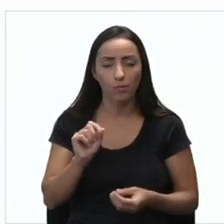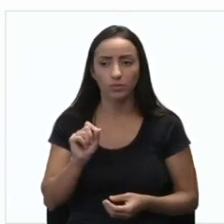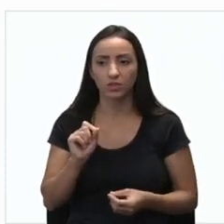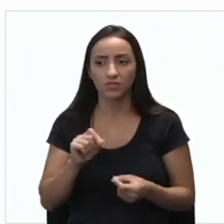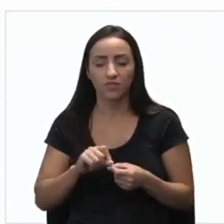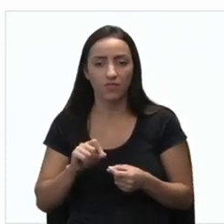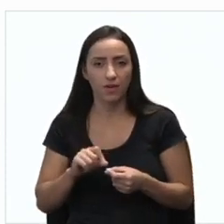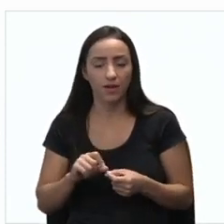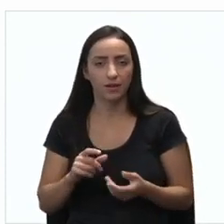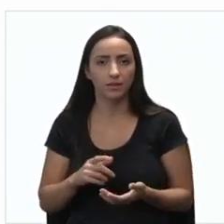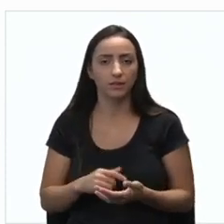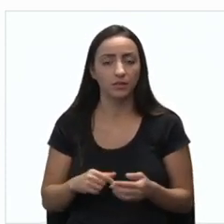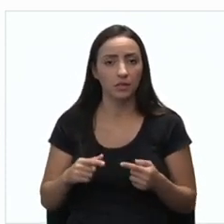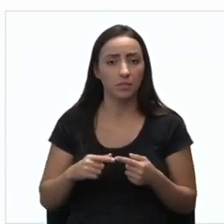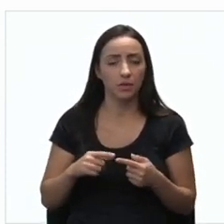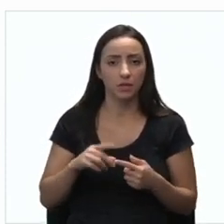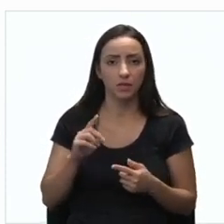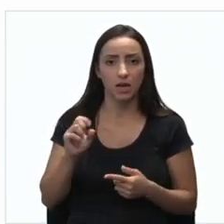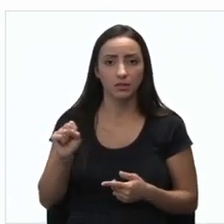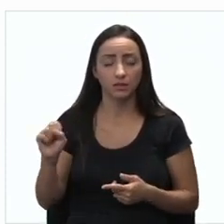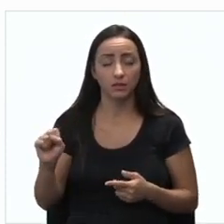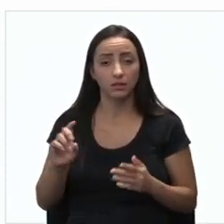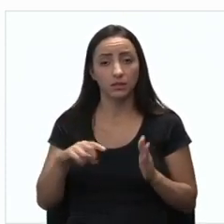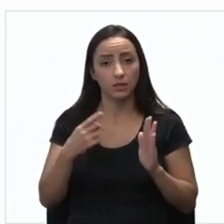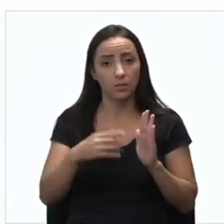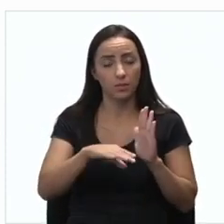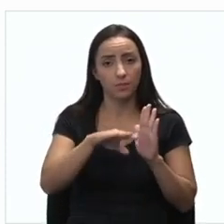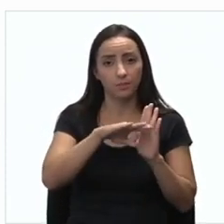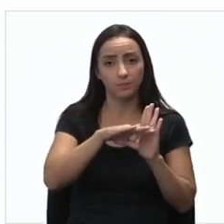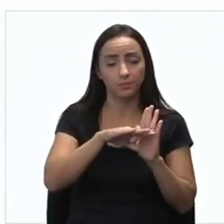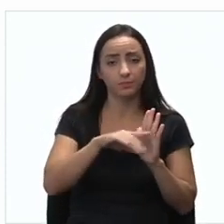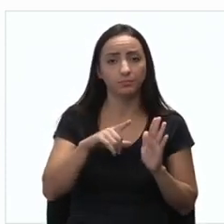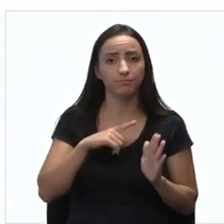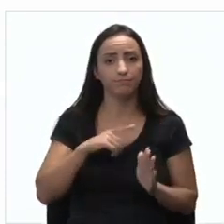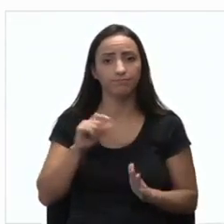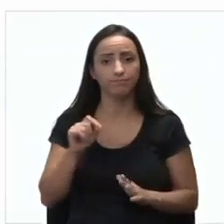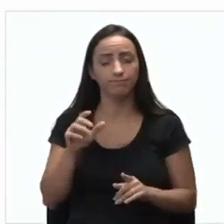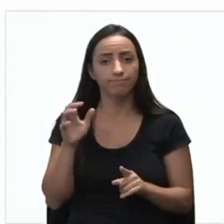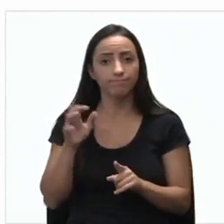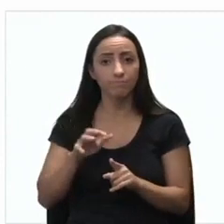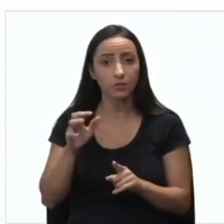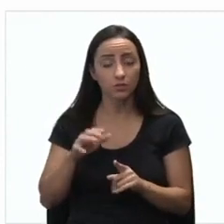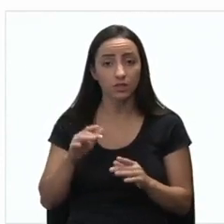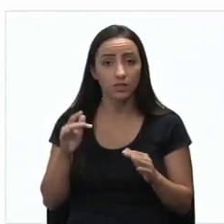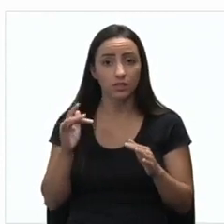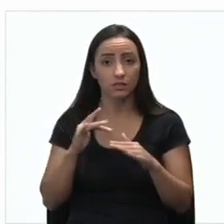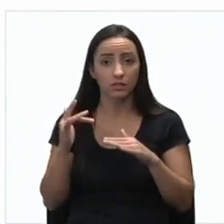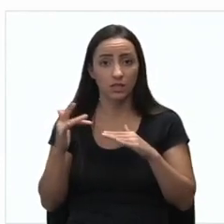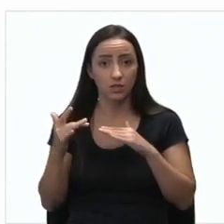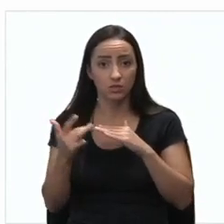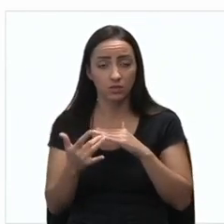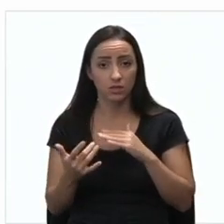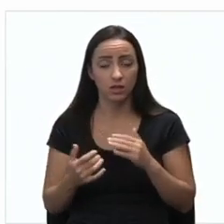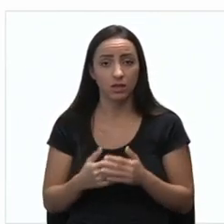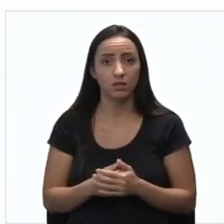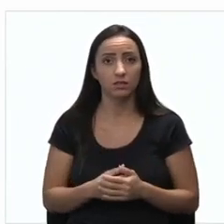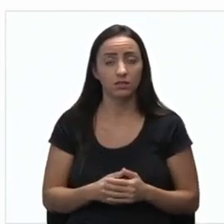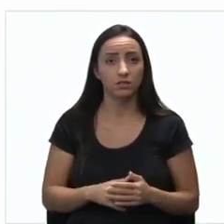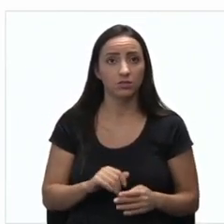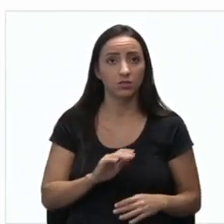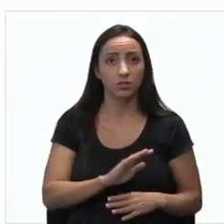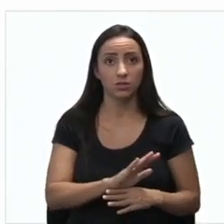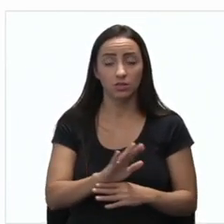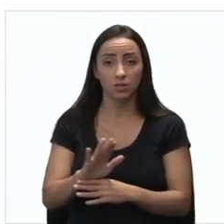os DSS. Na camada seguinte, sobressai aí a influência das redes sociais de apoio, as